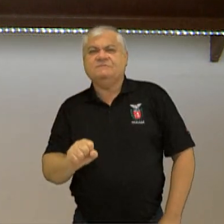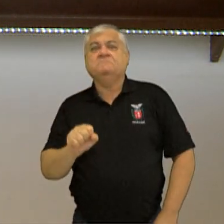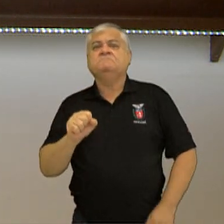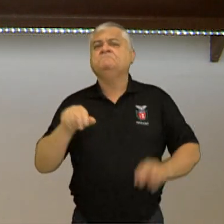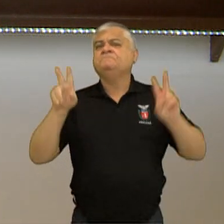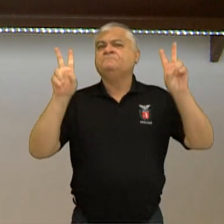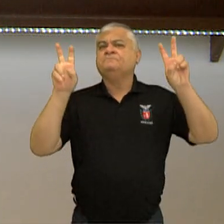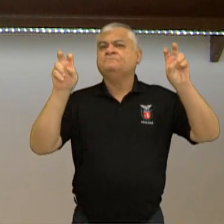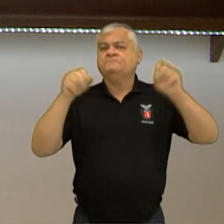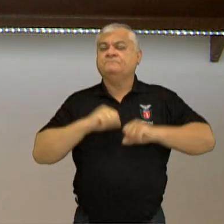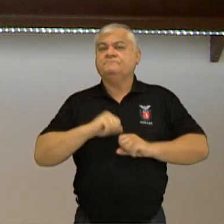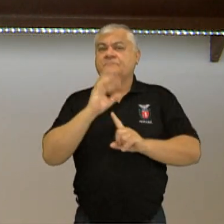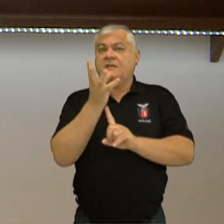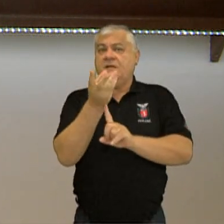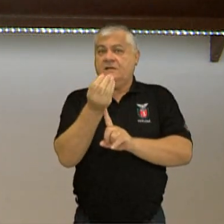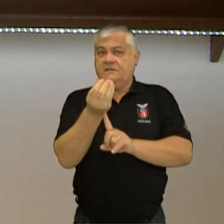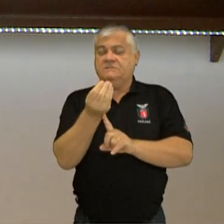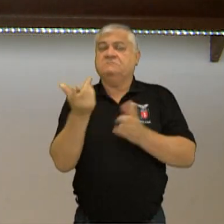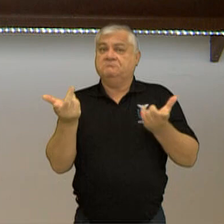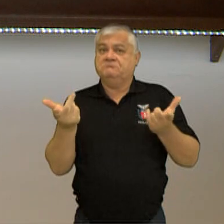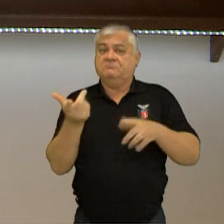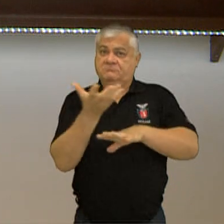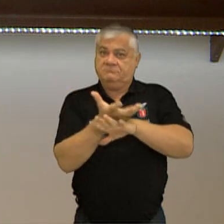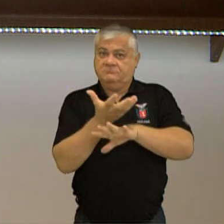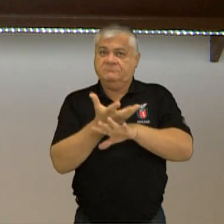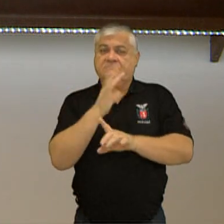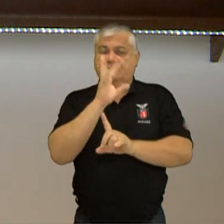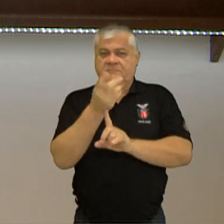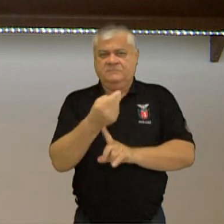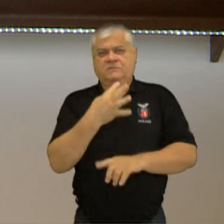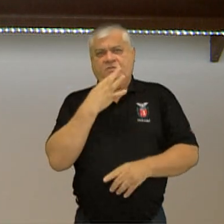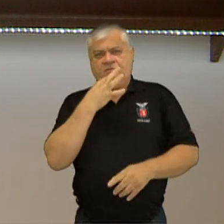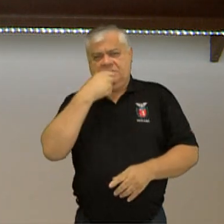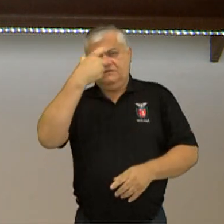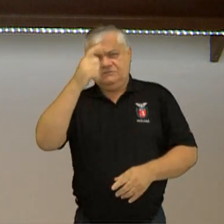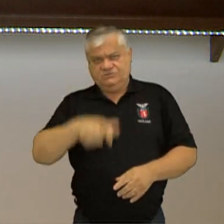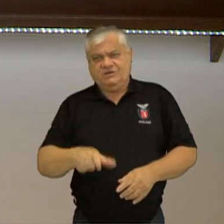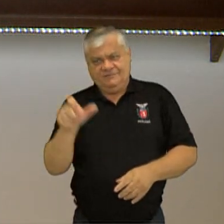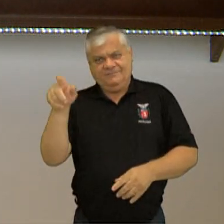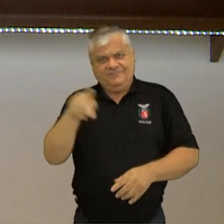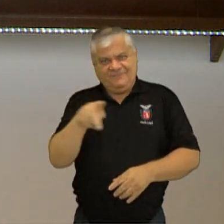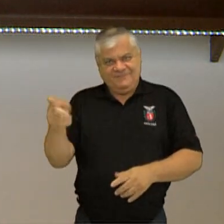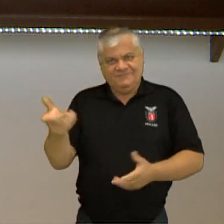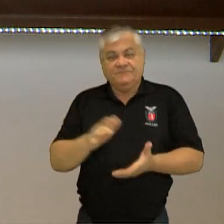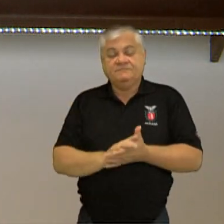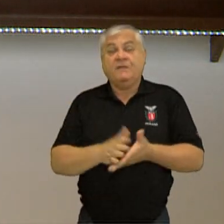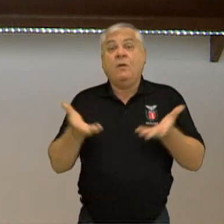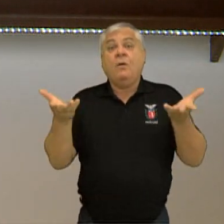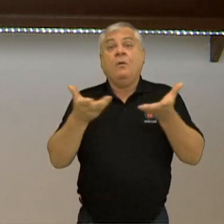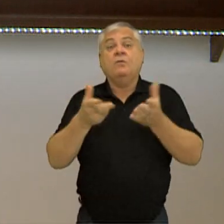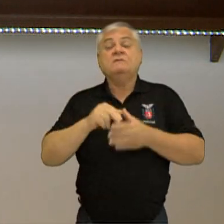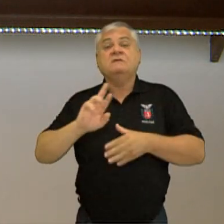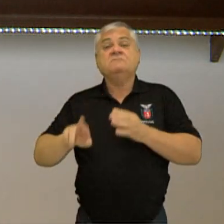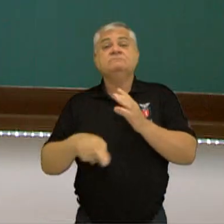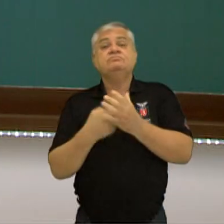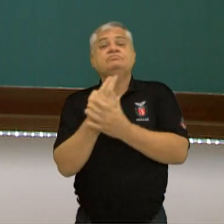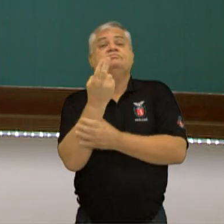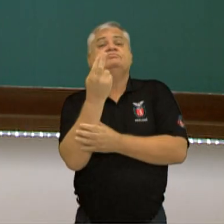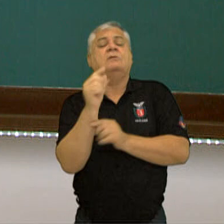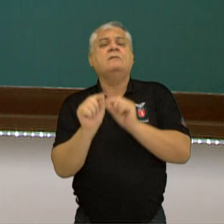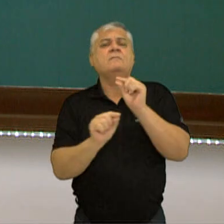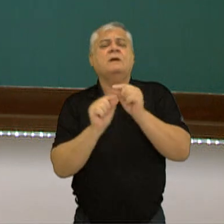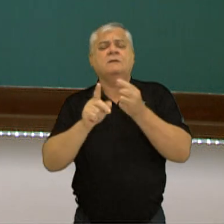sobre arte, né? Professor de arte, vocês já me conhecem. A gente vai falar sobre arte e hoje é renascimento de novo. Só